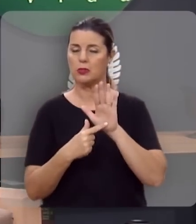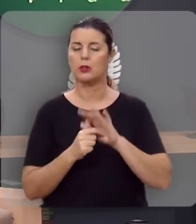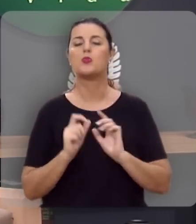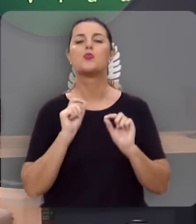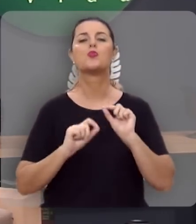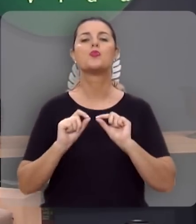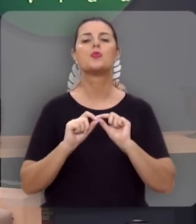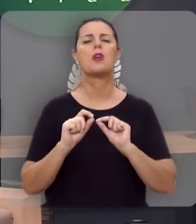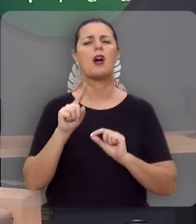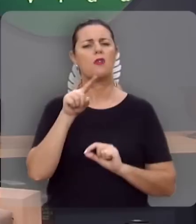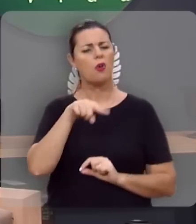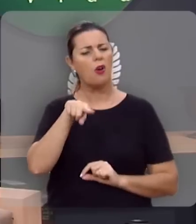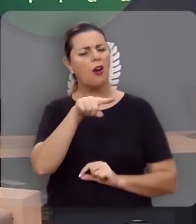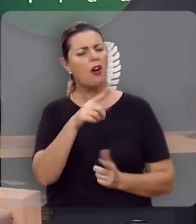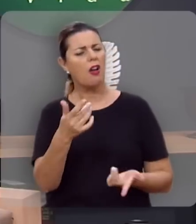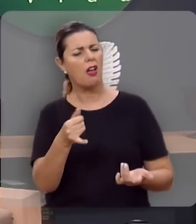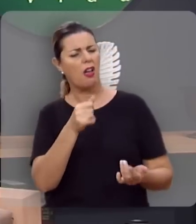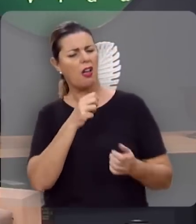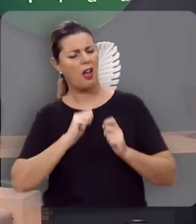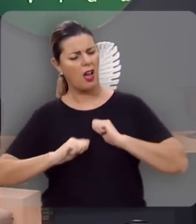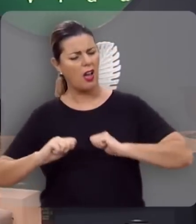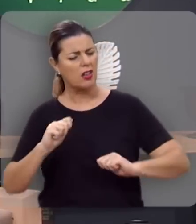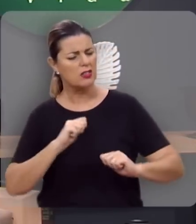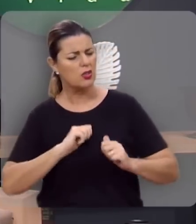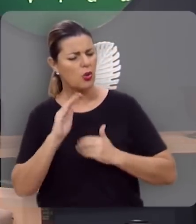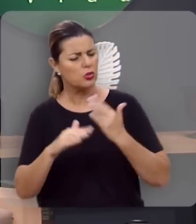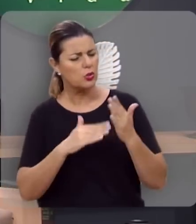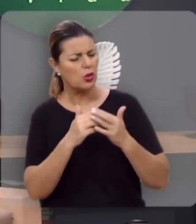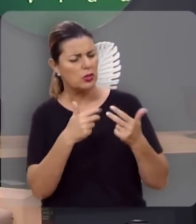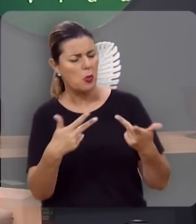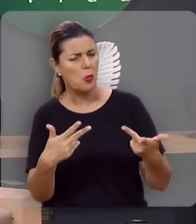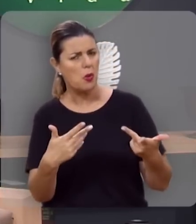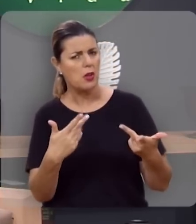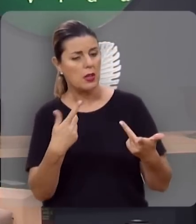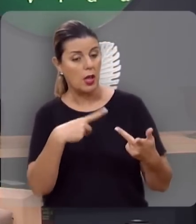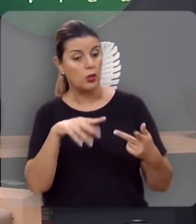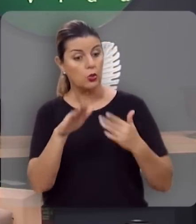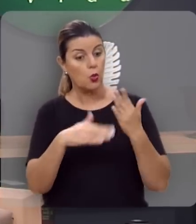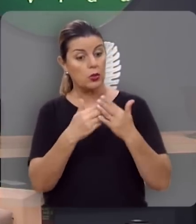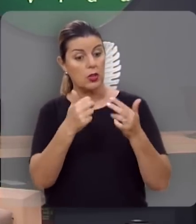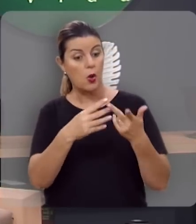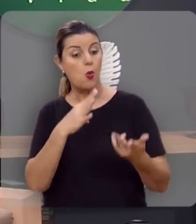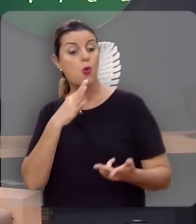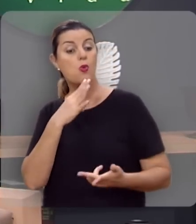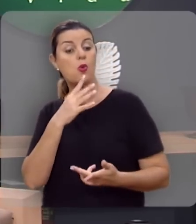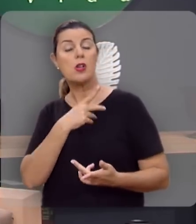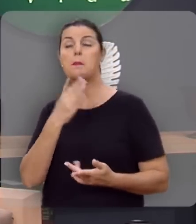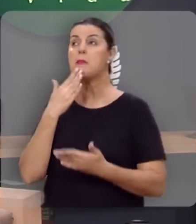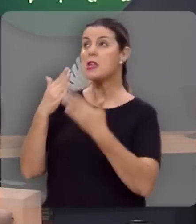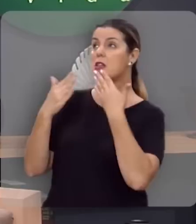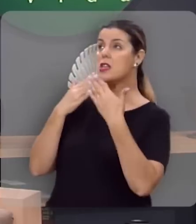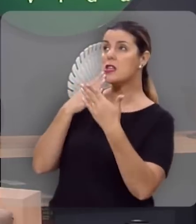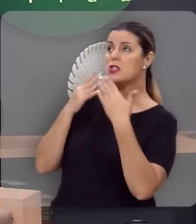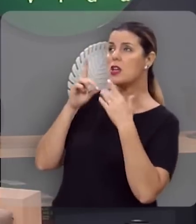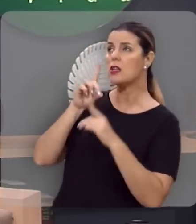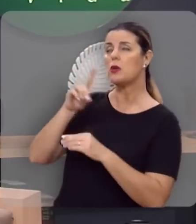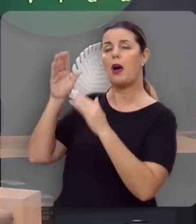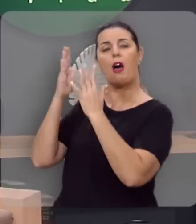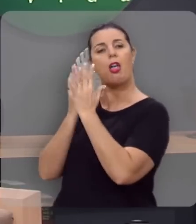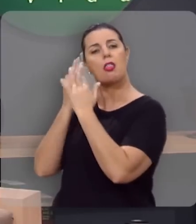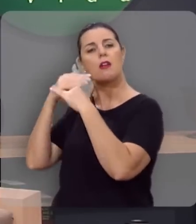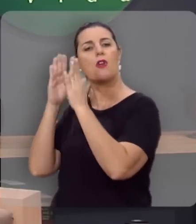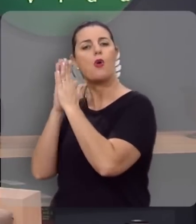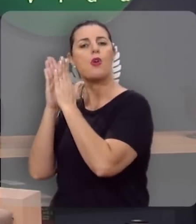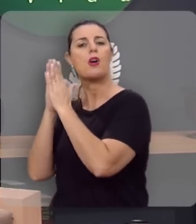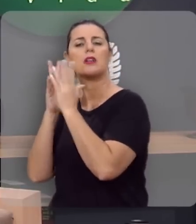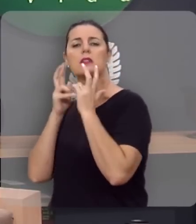é: não andeis ansiosos de coisa alguma, em tudo, porém, sejam conhecidas diante de Deus as vossas petições, pela